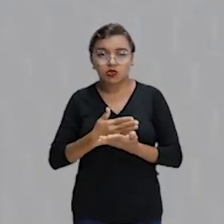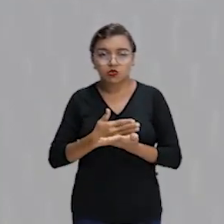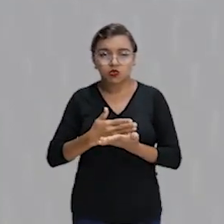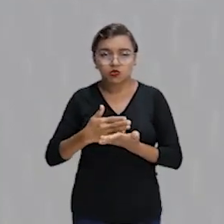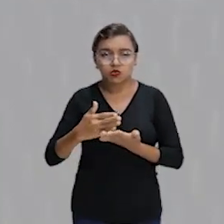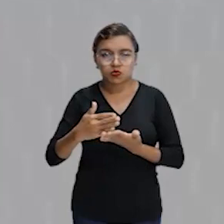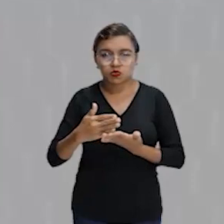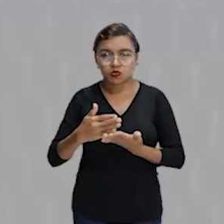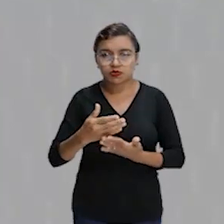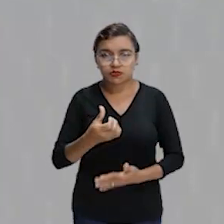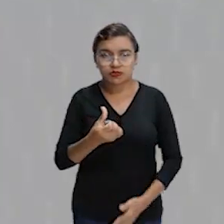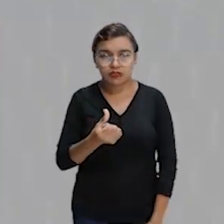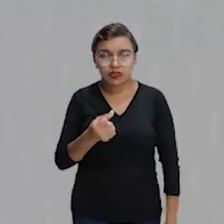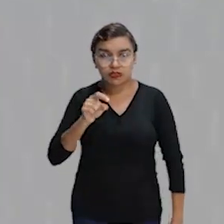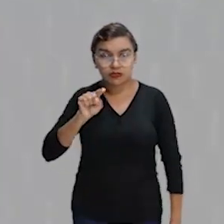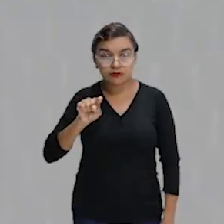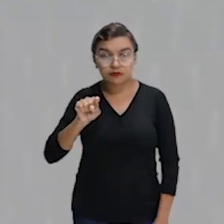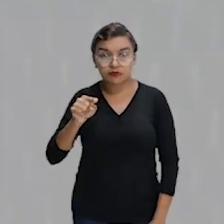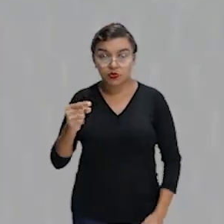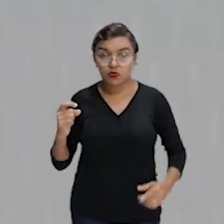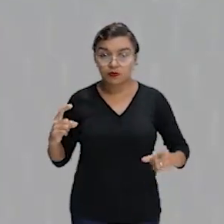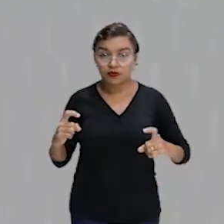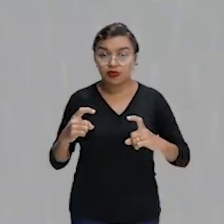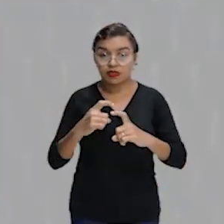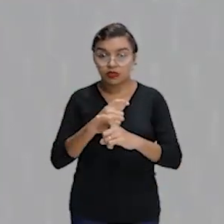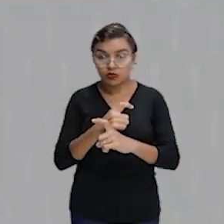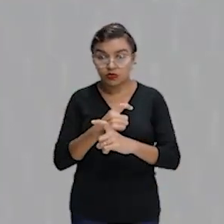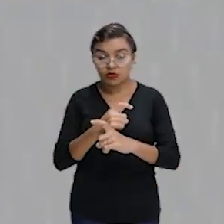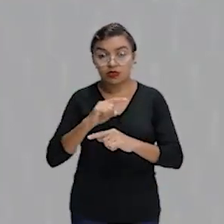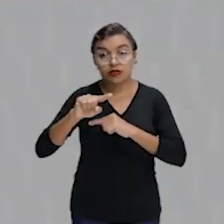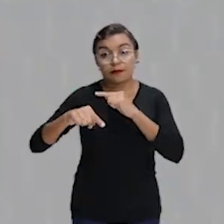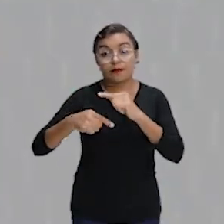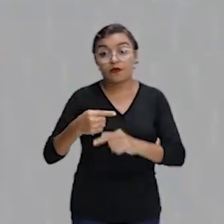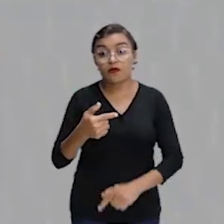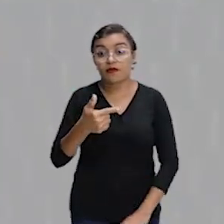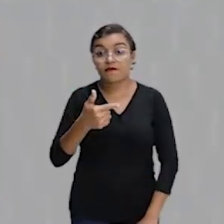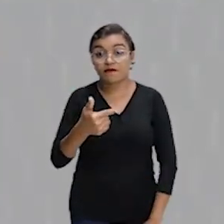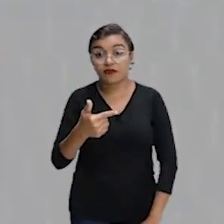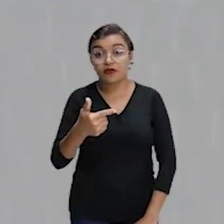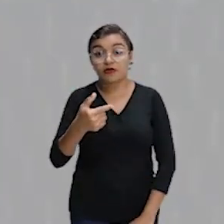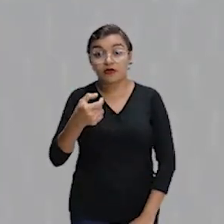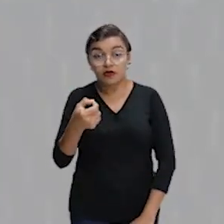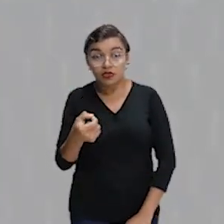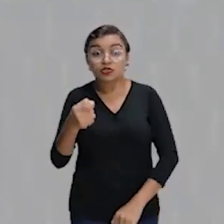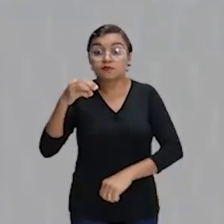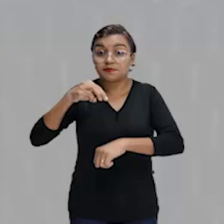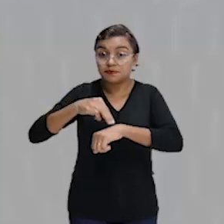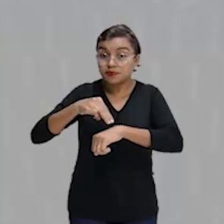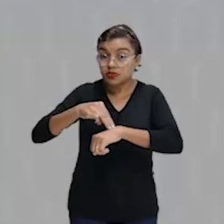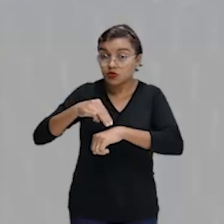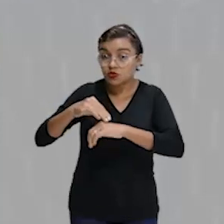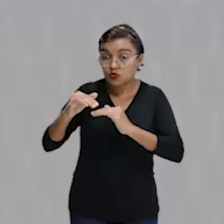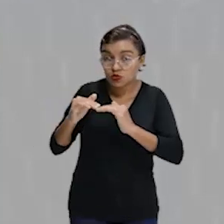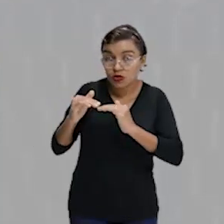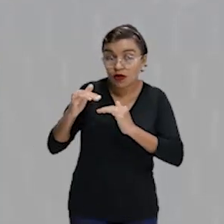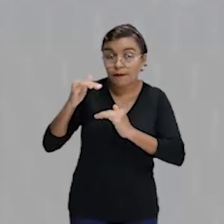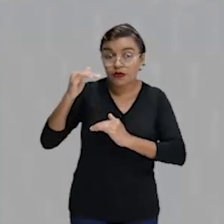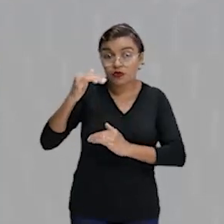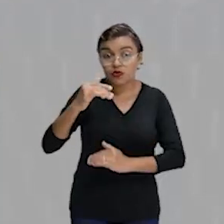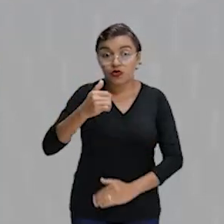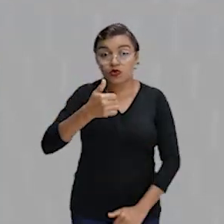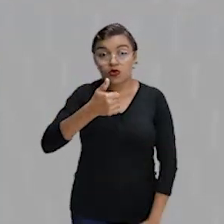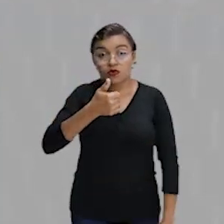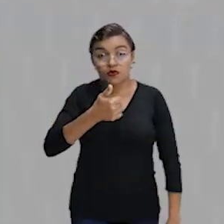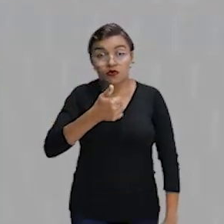inicialmente 6.000 bactérias e 20 minutos depois aumentou para 12.000, quantas